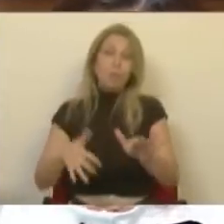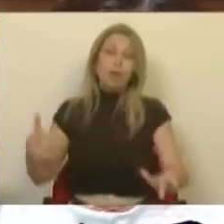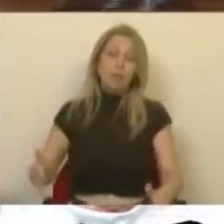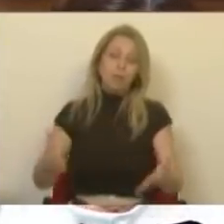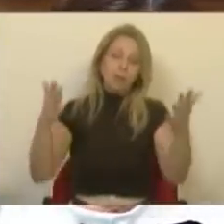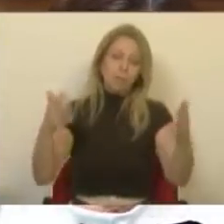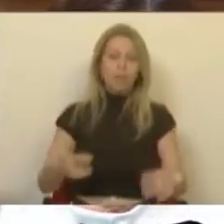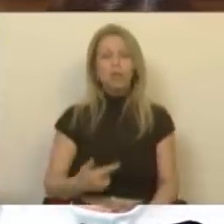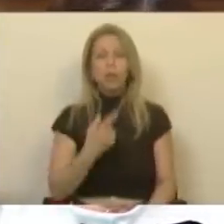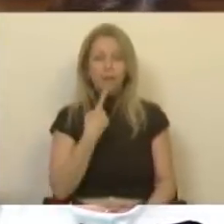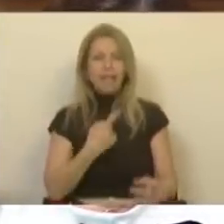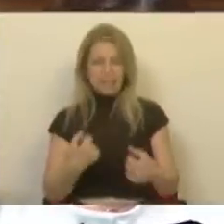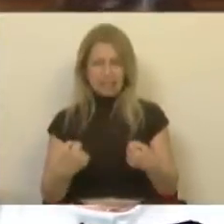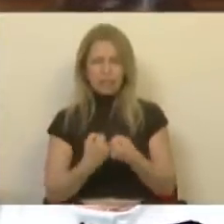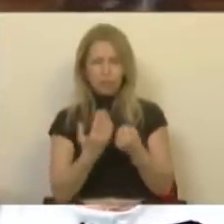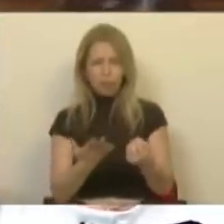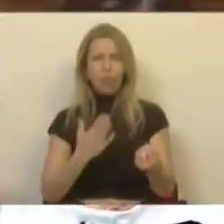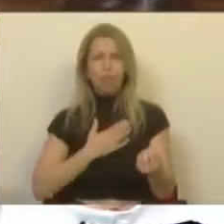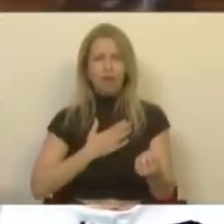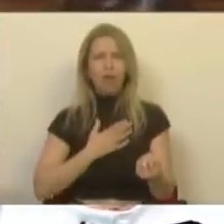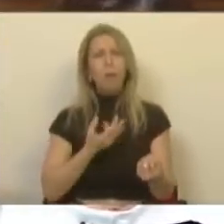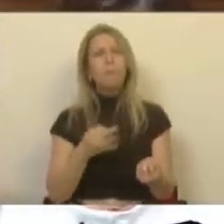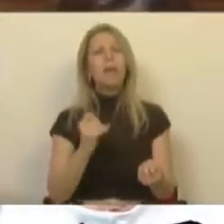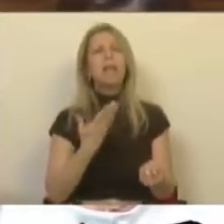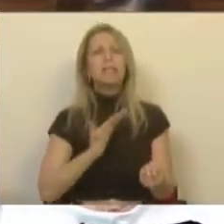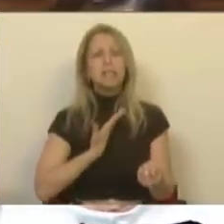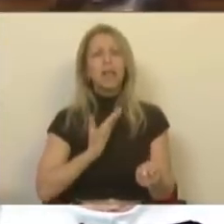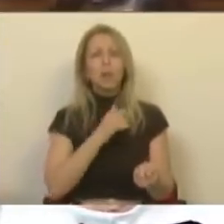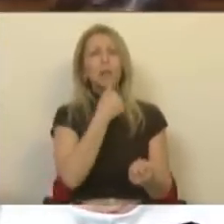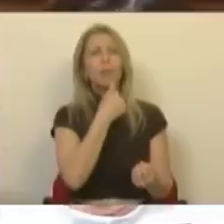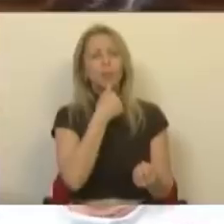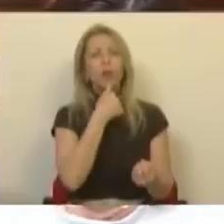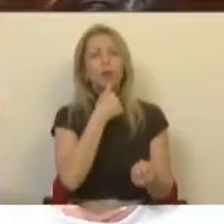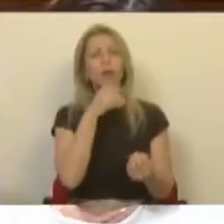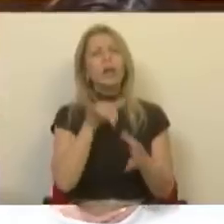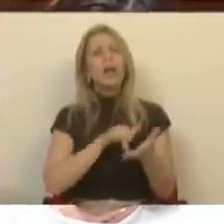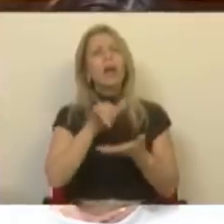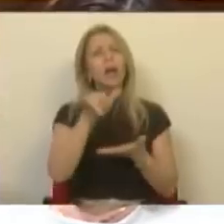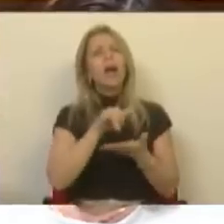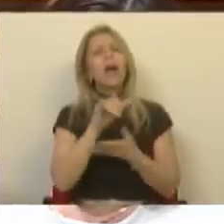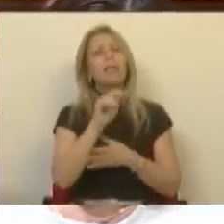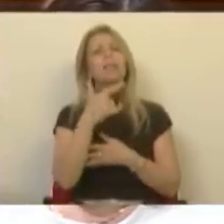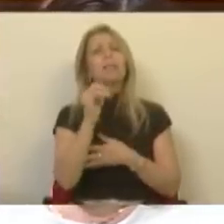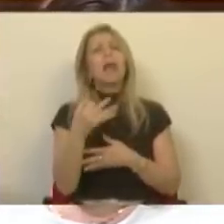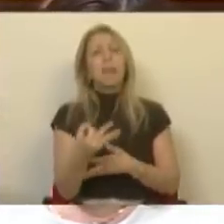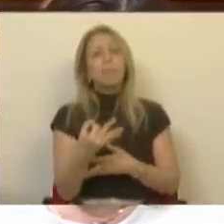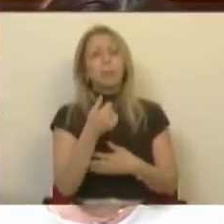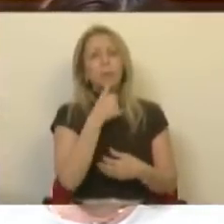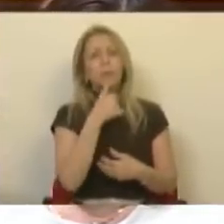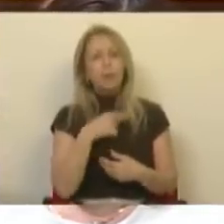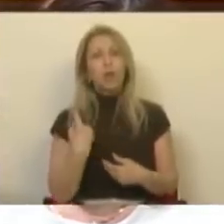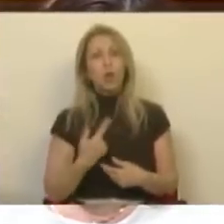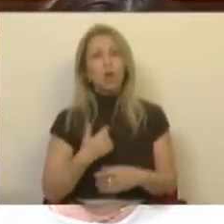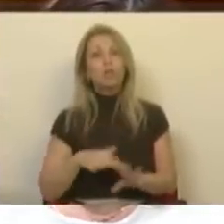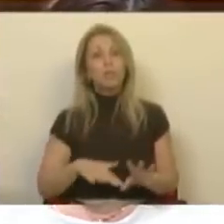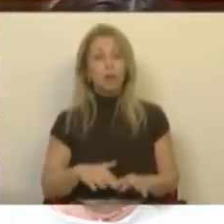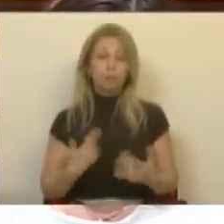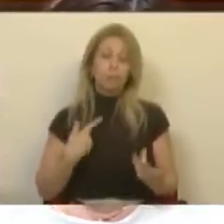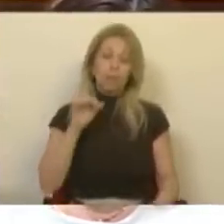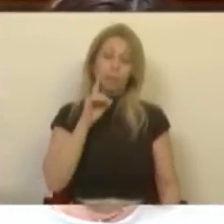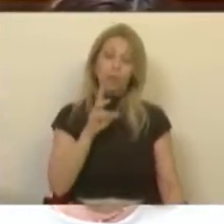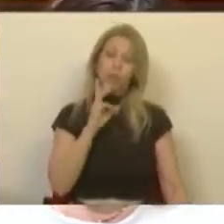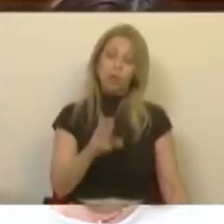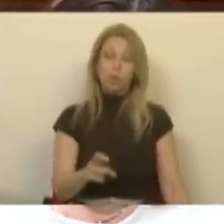o que é que teria feito em relação à à transportadora aérea tá e eu acho que é importante responder a essa questão mais uma